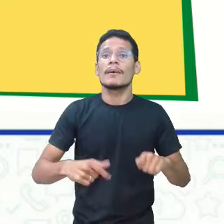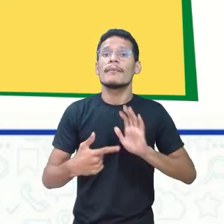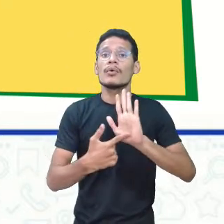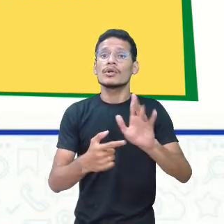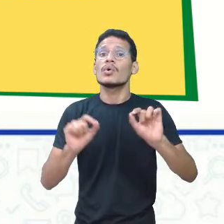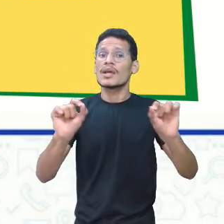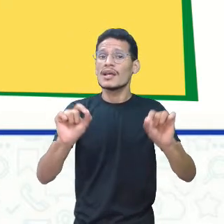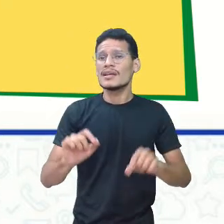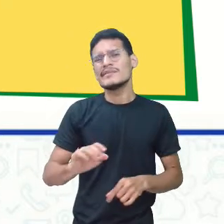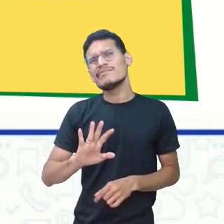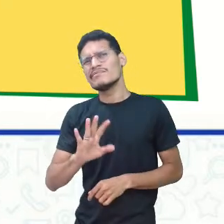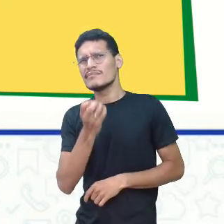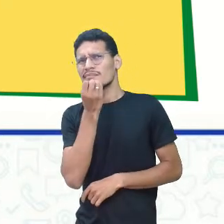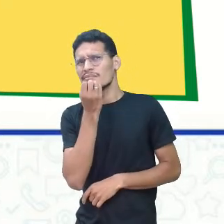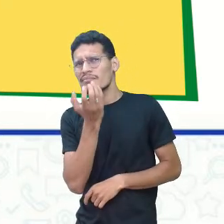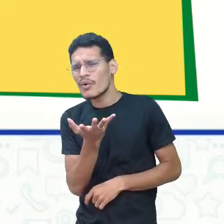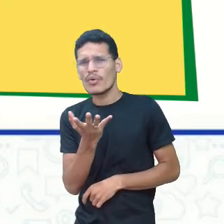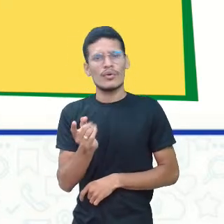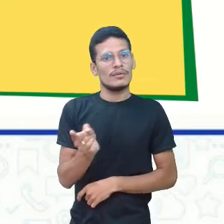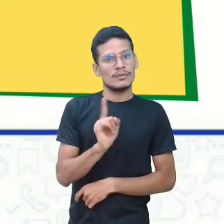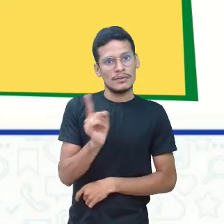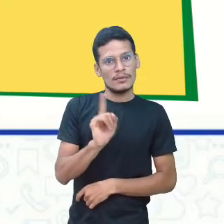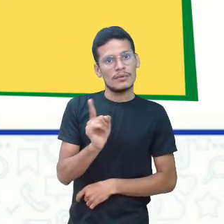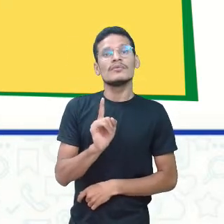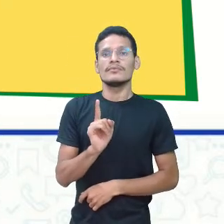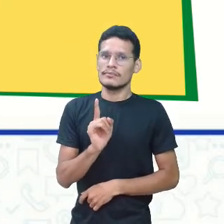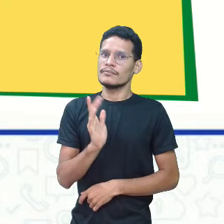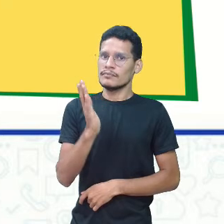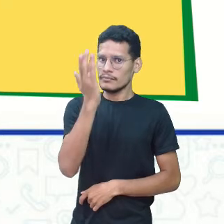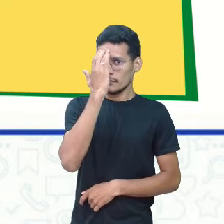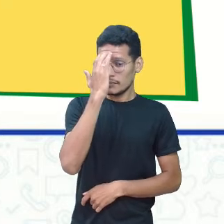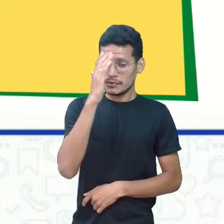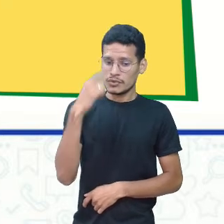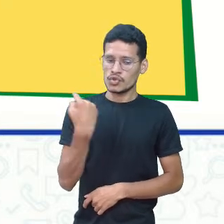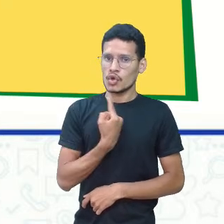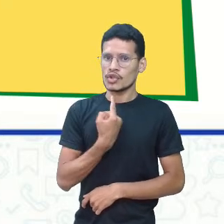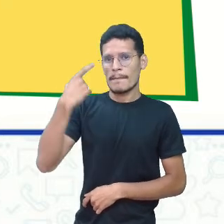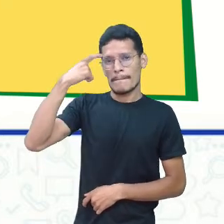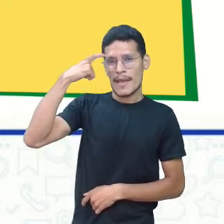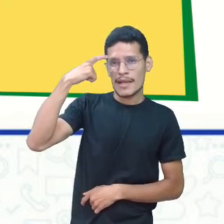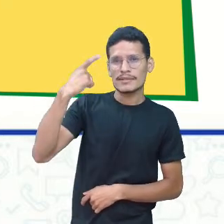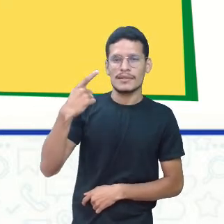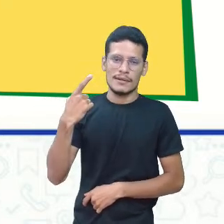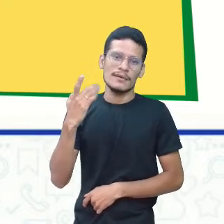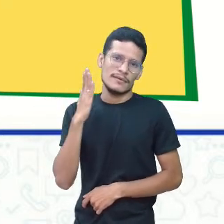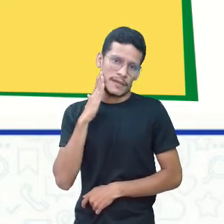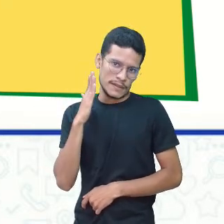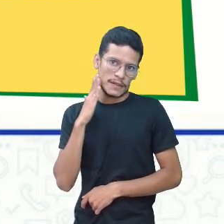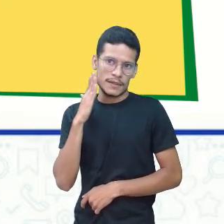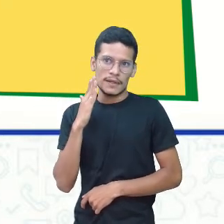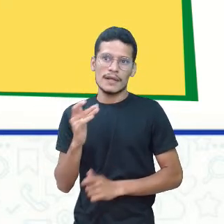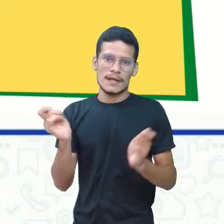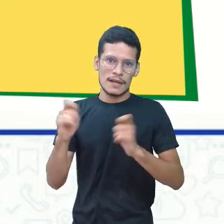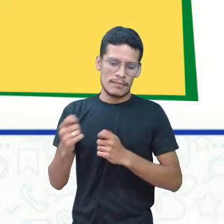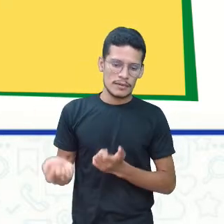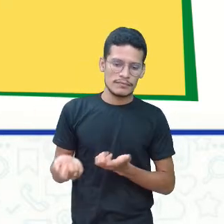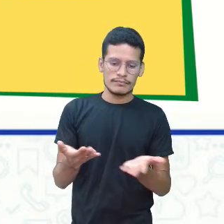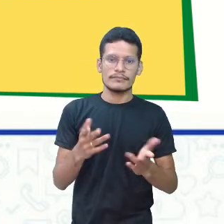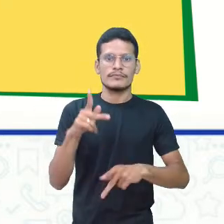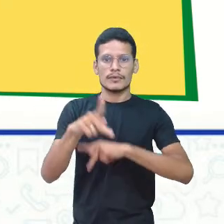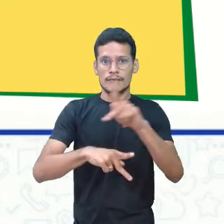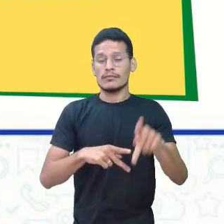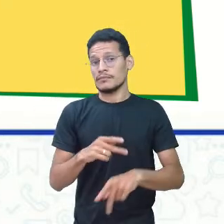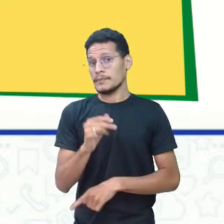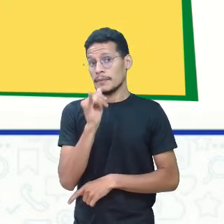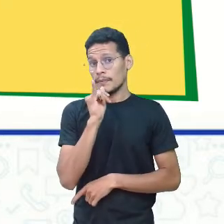não tão benéficas, né, como a gente pensa que elas eram, né, para o povo. Então, por